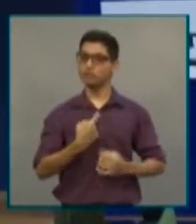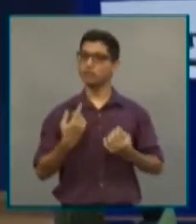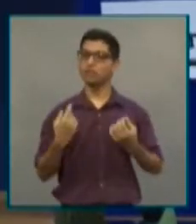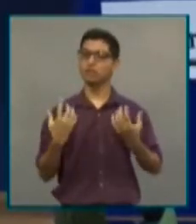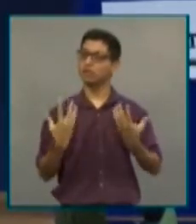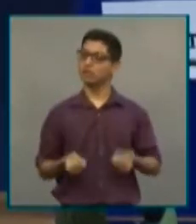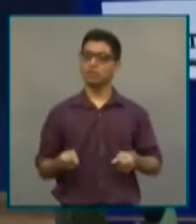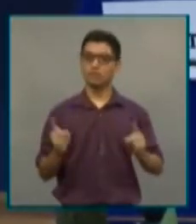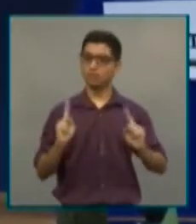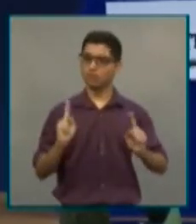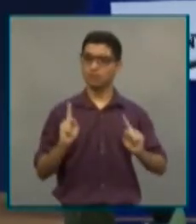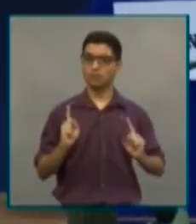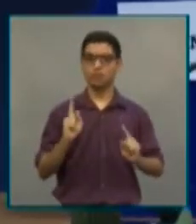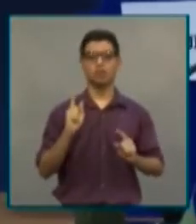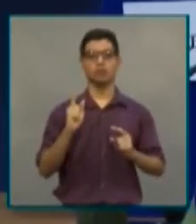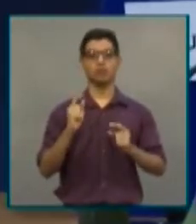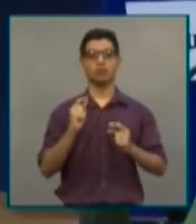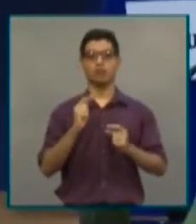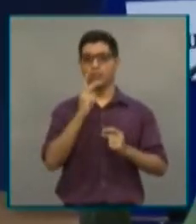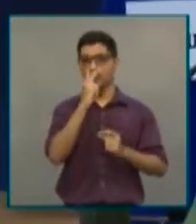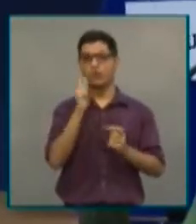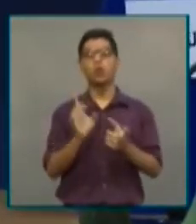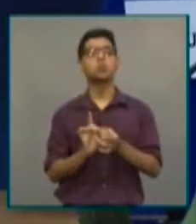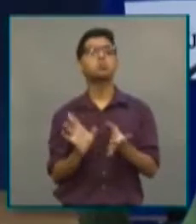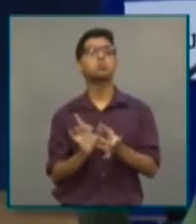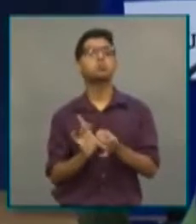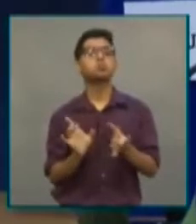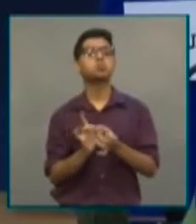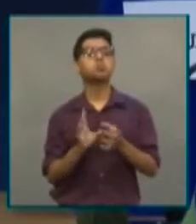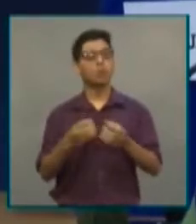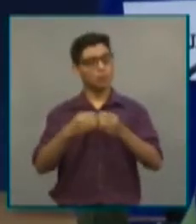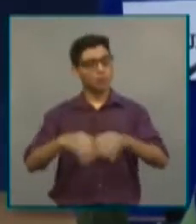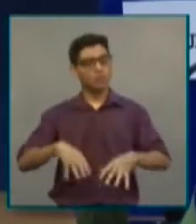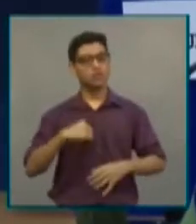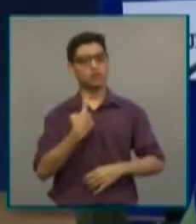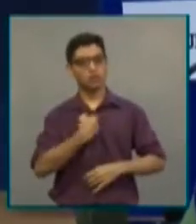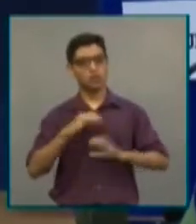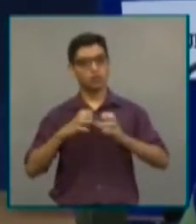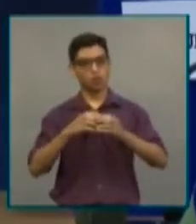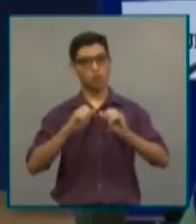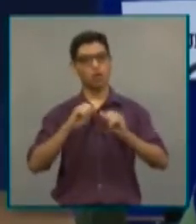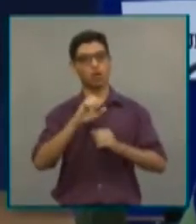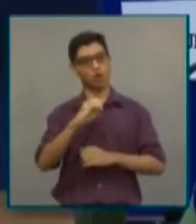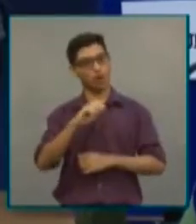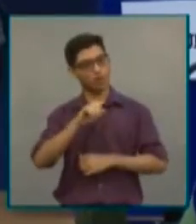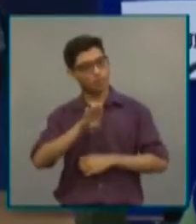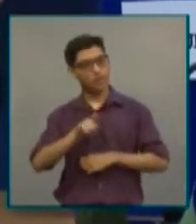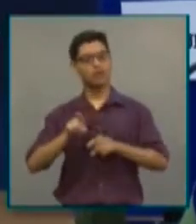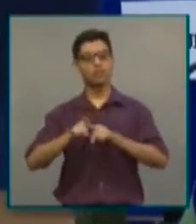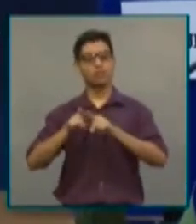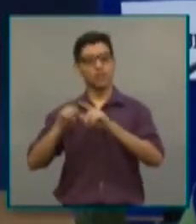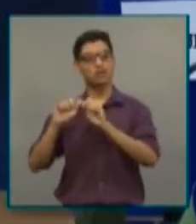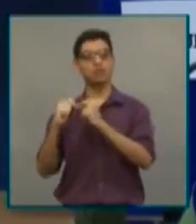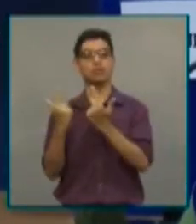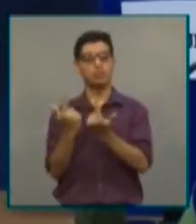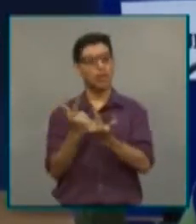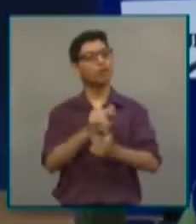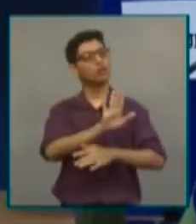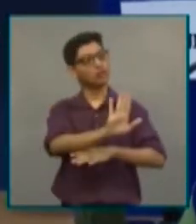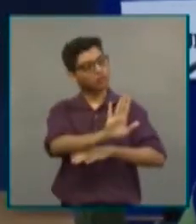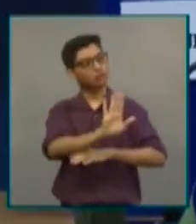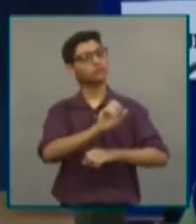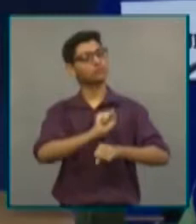não permitiremos aqui qualquer coisa que venha nodoar, nem a OAB, nem muito menos a Assembleia Legislativa. Mantenha-se os ânimos serenos.